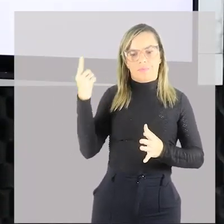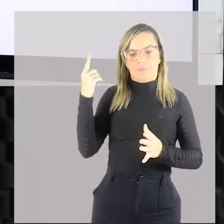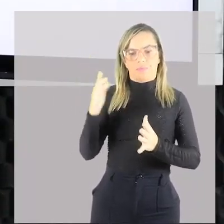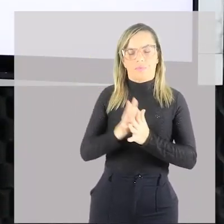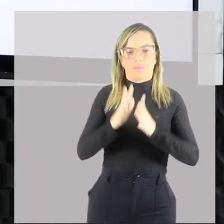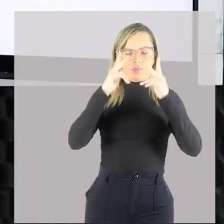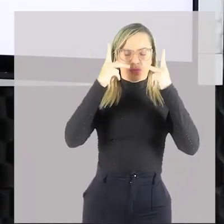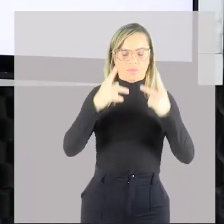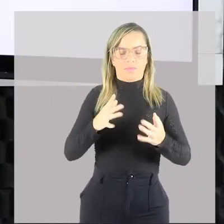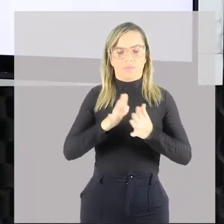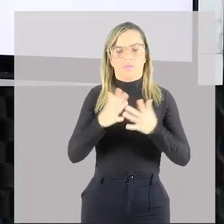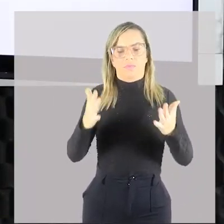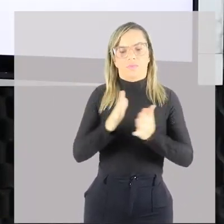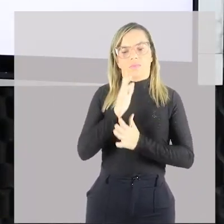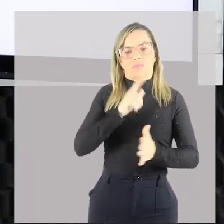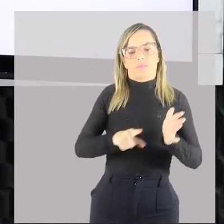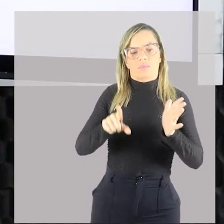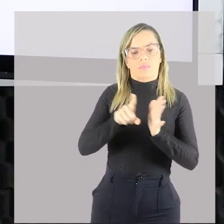humano,